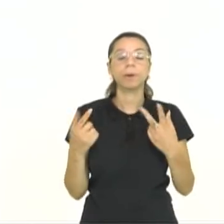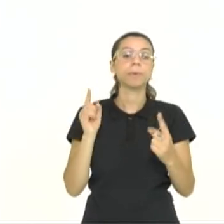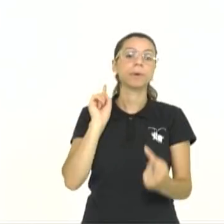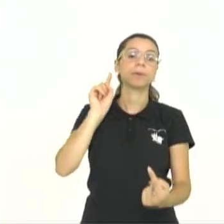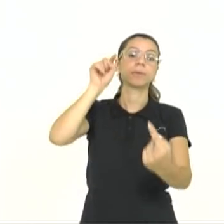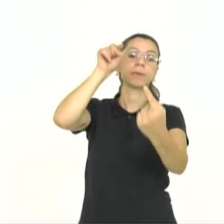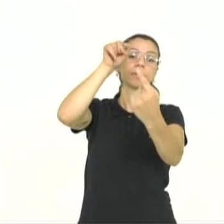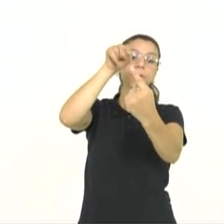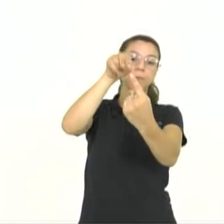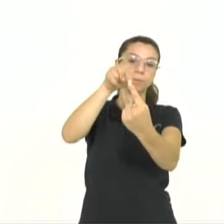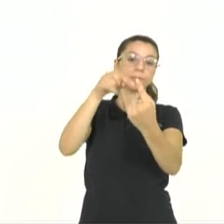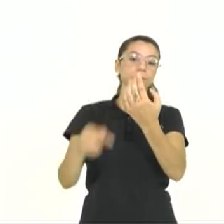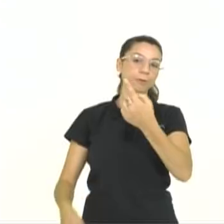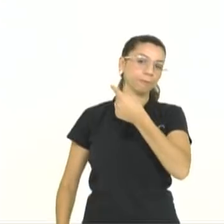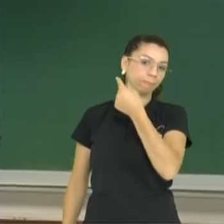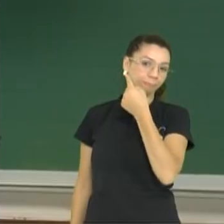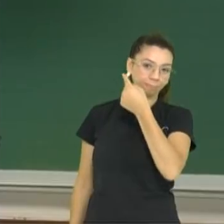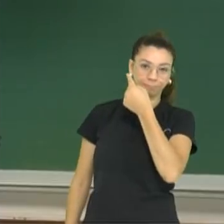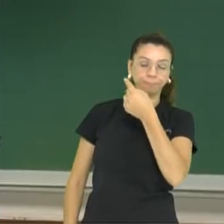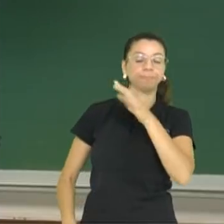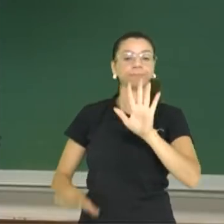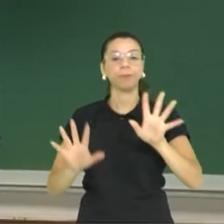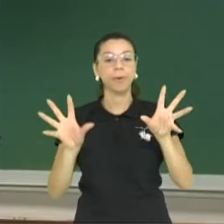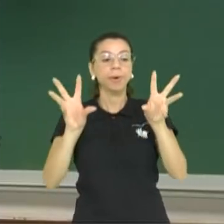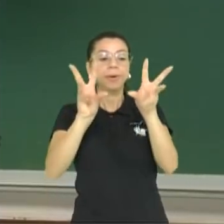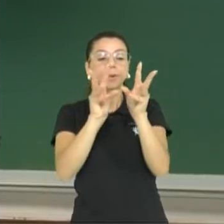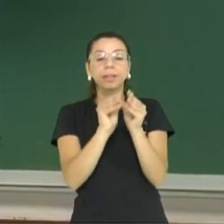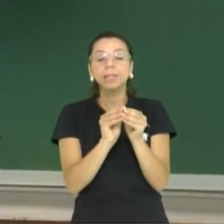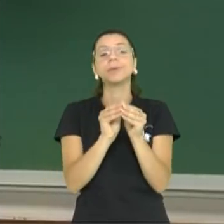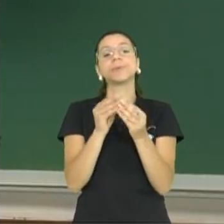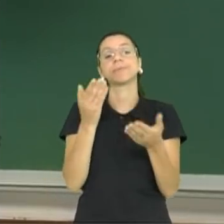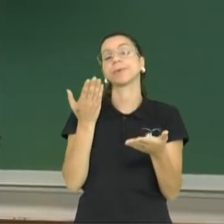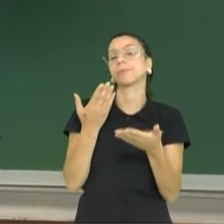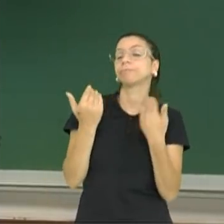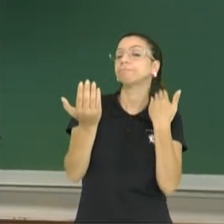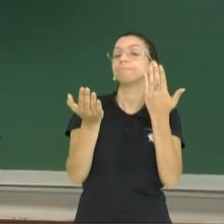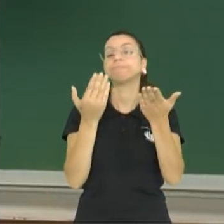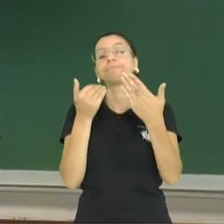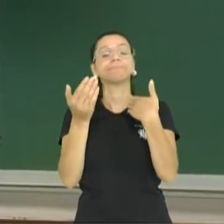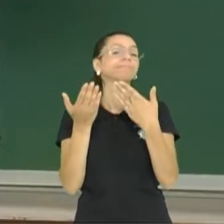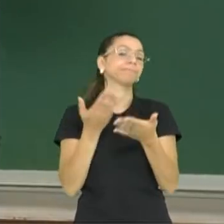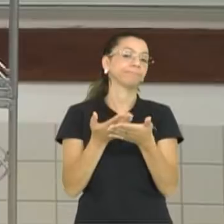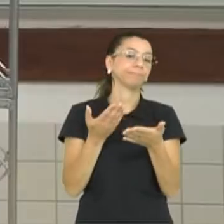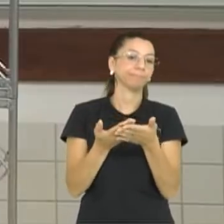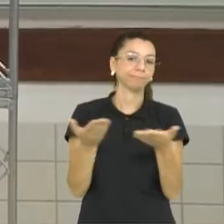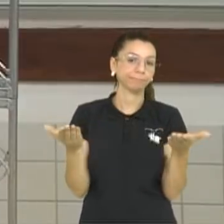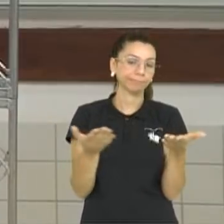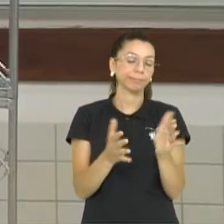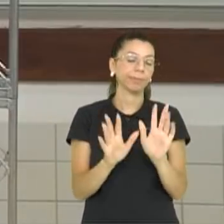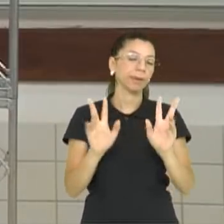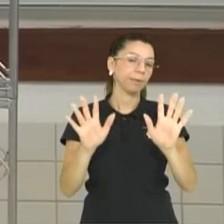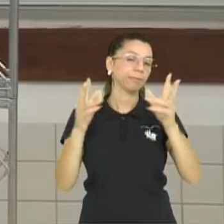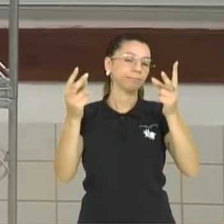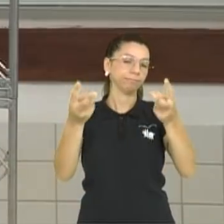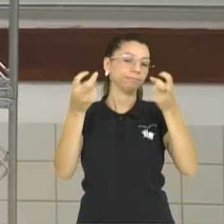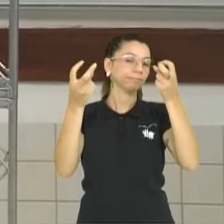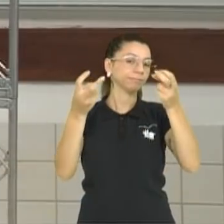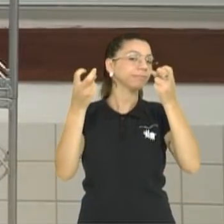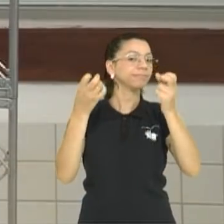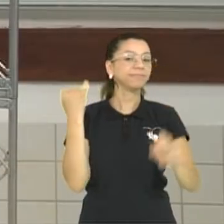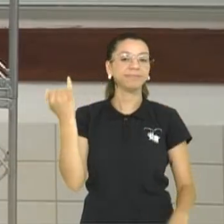nosso mapa conceitual. Ele traz um resumo do nosso bate-papo na nossa aula de hoje. Então percebeu